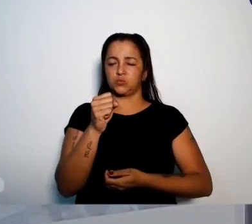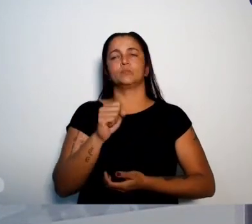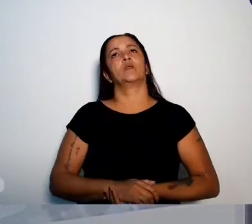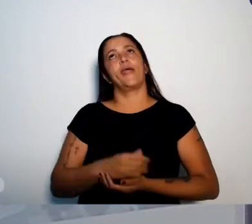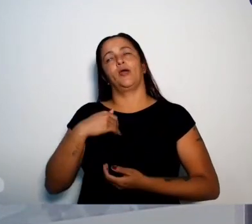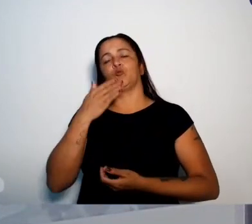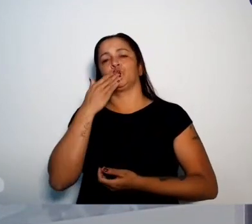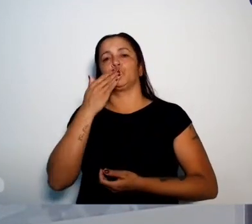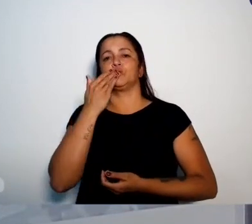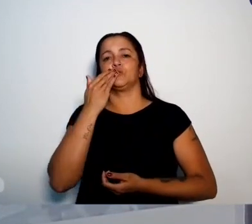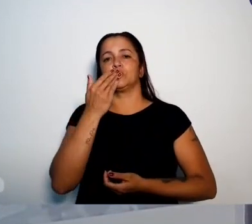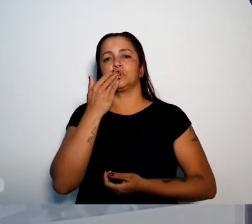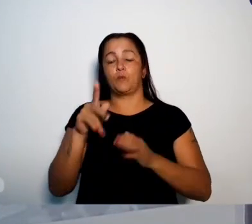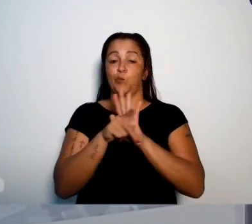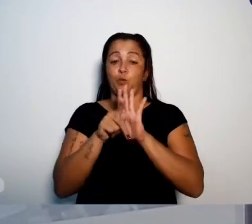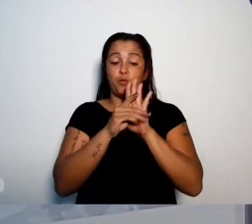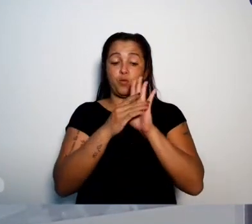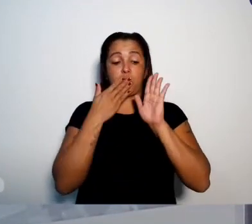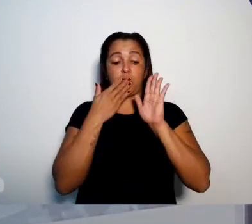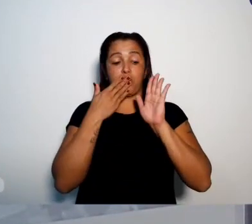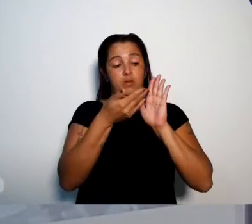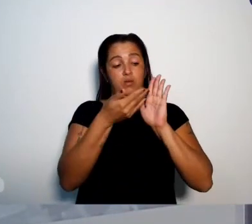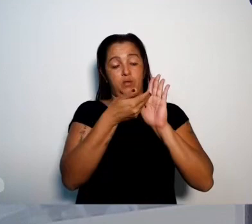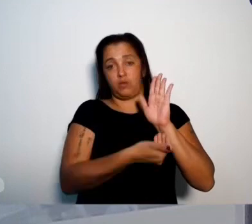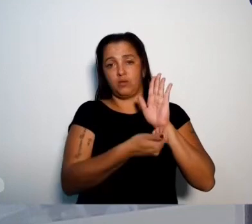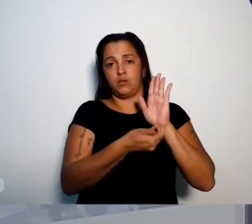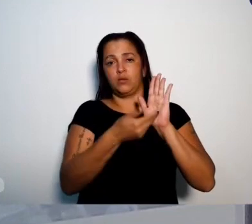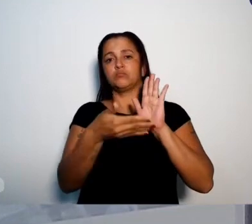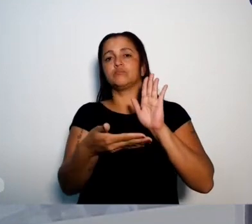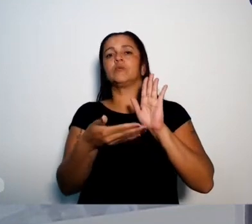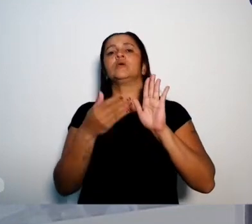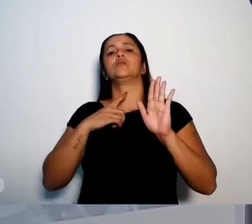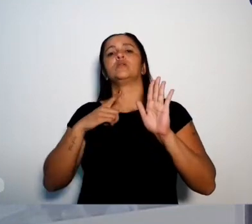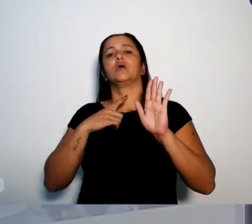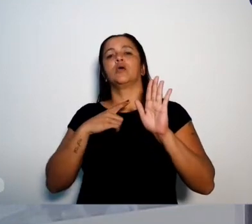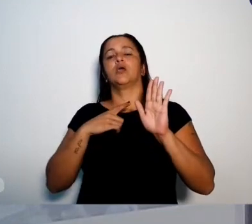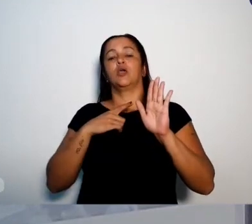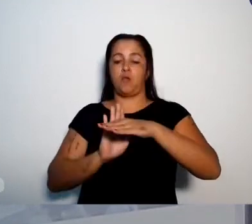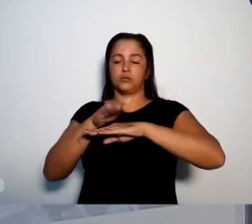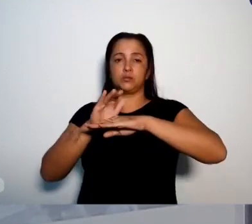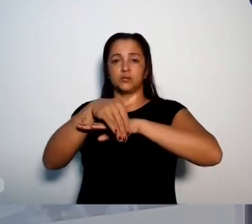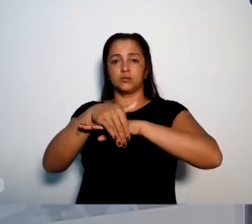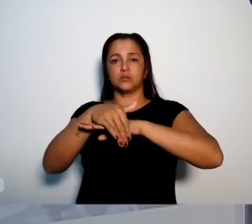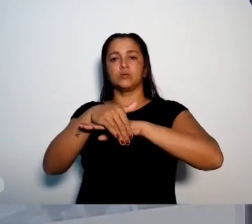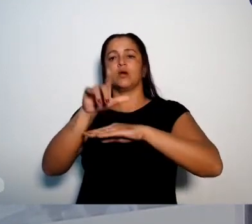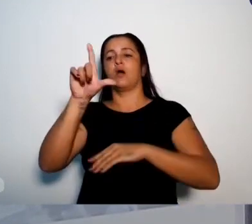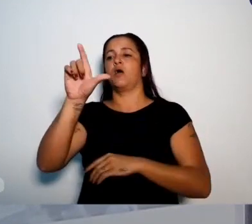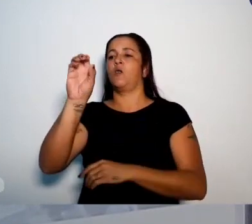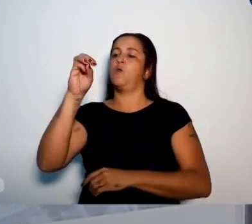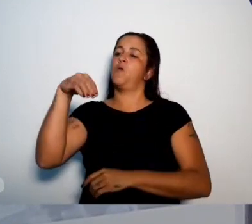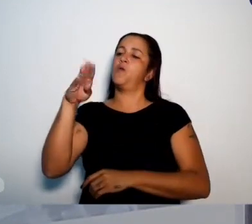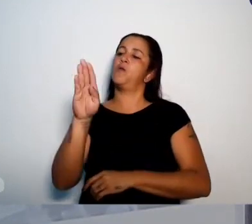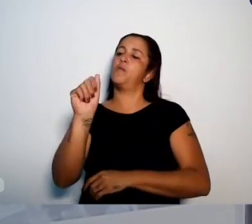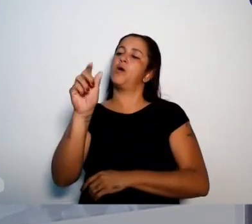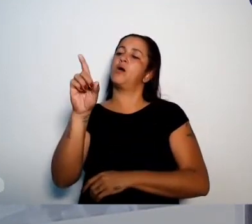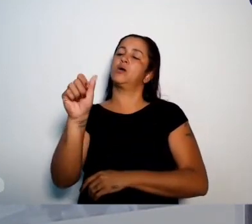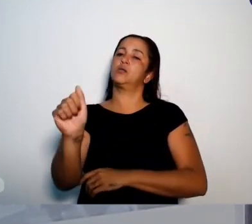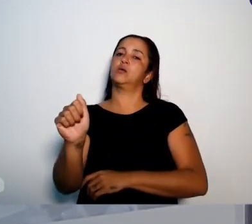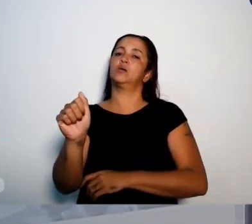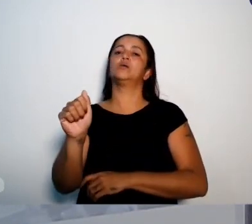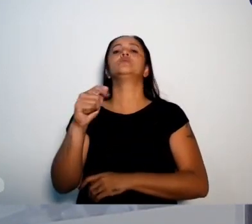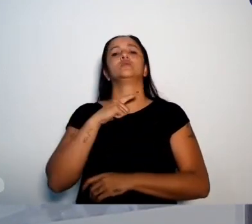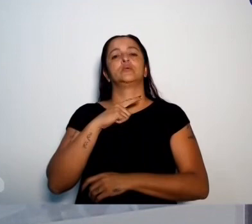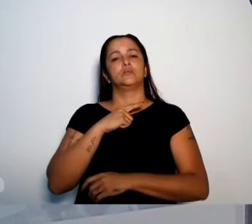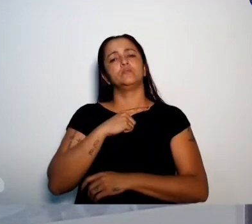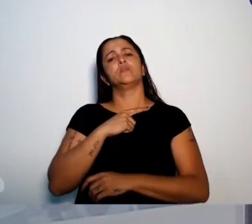requerimento solicitando um redutor de velocidade, um redutor de velocidade tipo lombada,